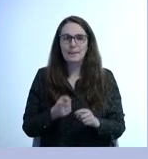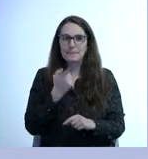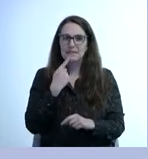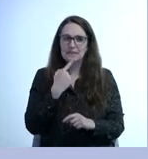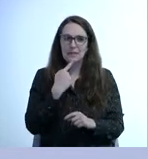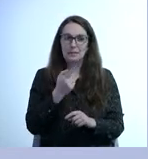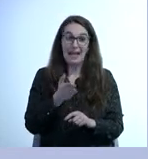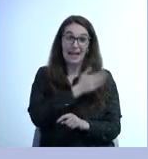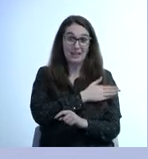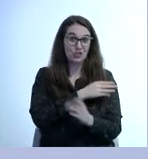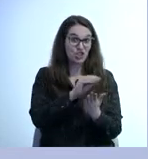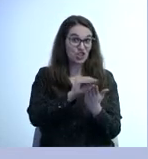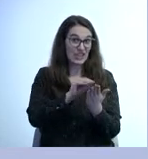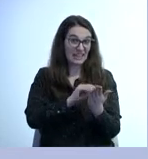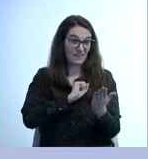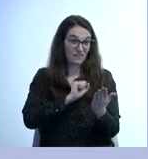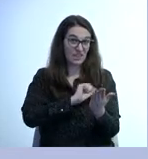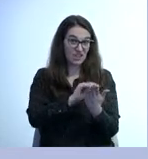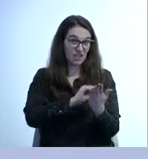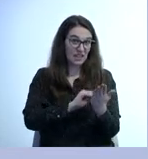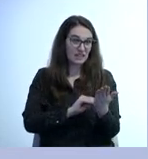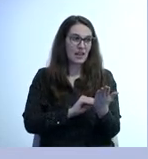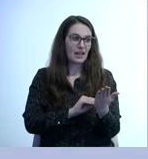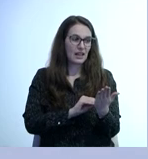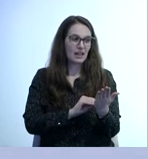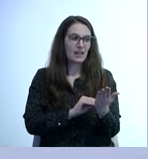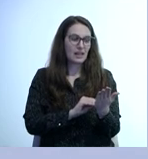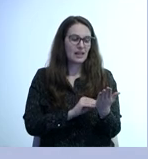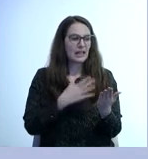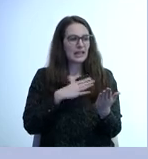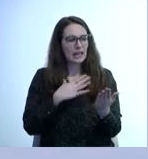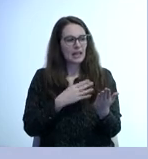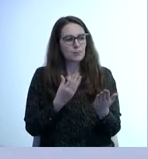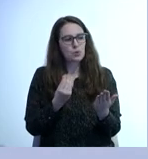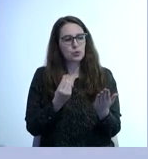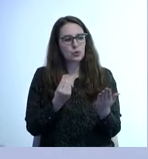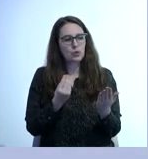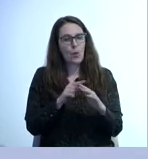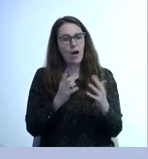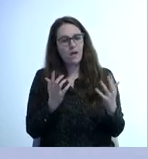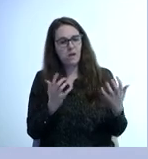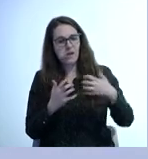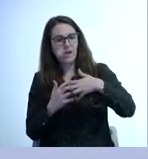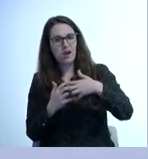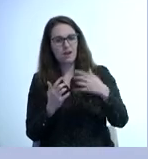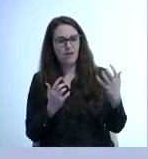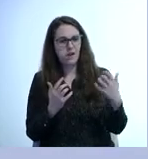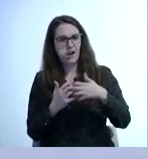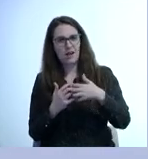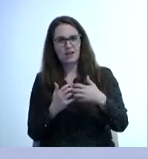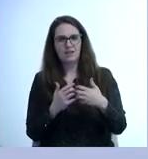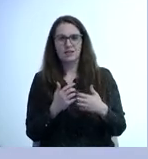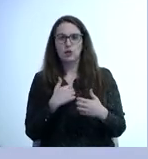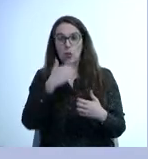escrita que está muito a tentar aproximar daquilo que era a minha percepção do que o João Luís estava